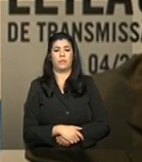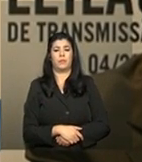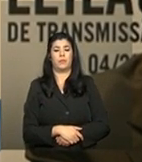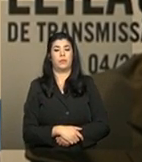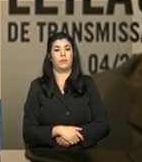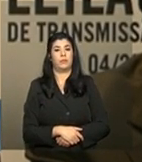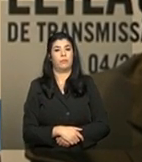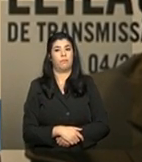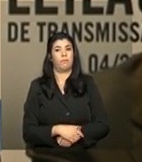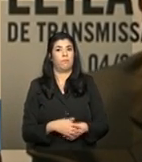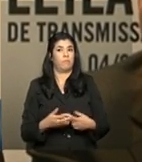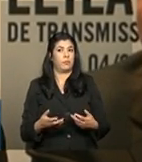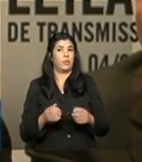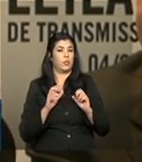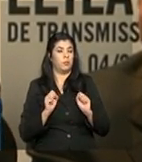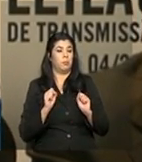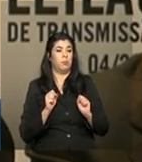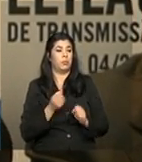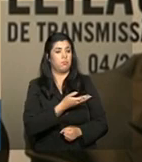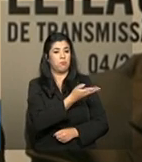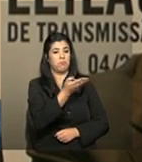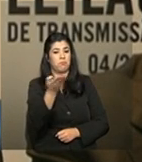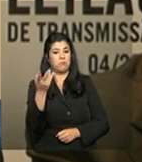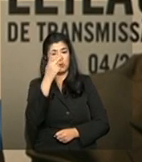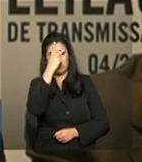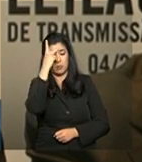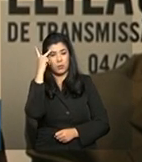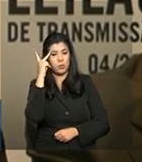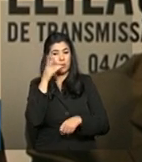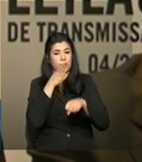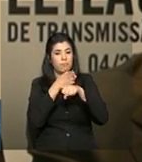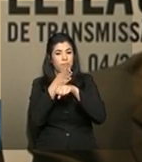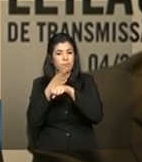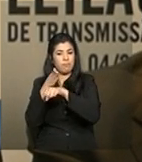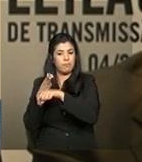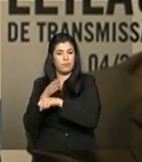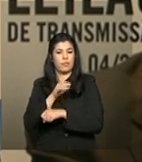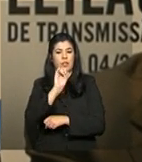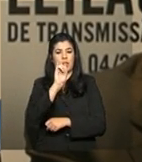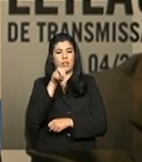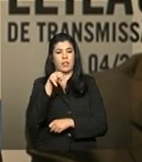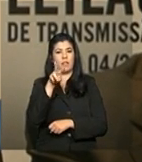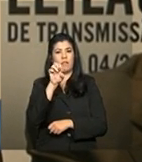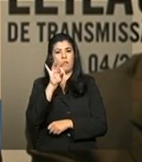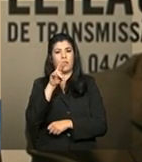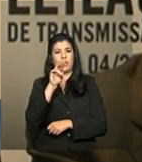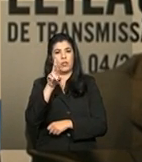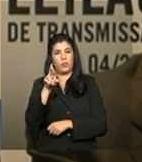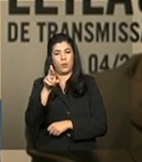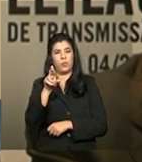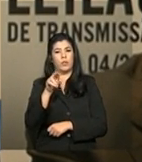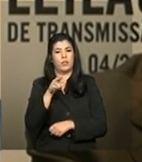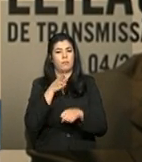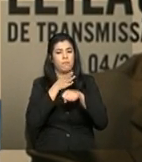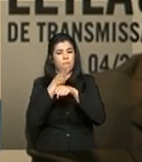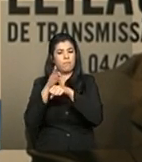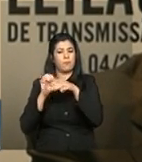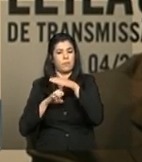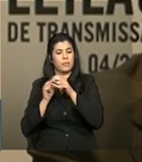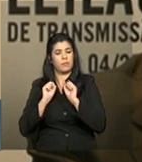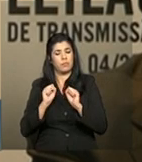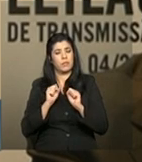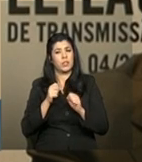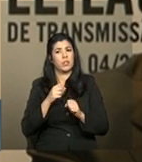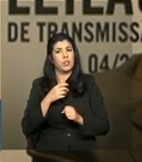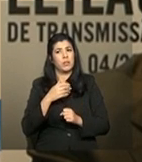Bom, a gente pode ouvir aqui os investidores que se fazem presente na mesa. O que a gente pode colocar do ponto de vista da agência